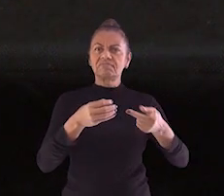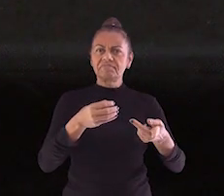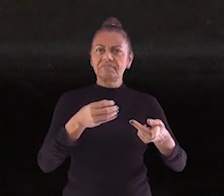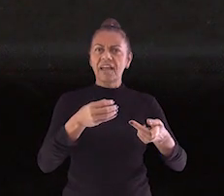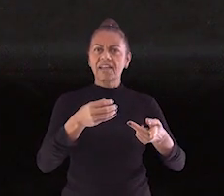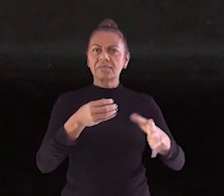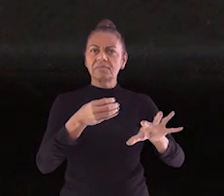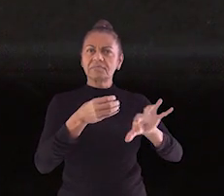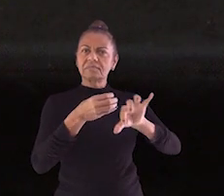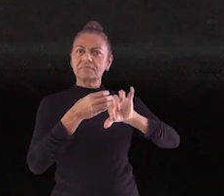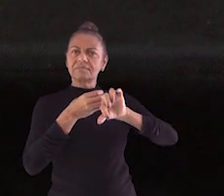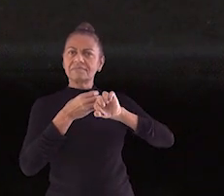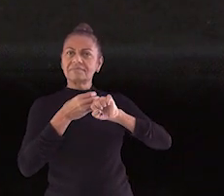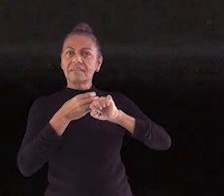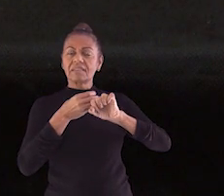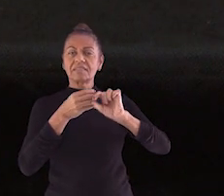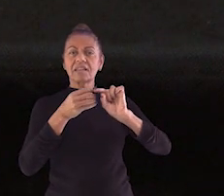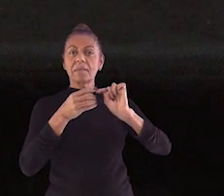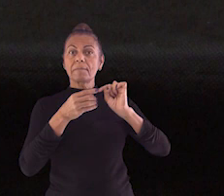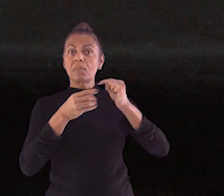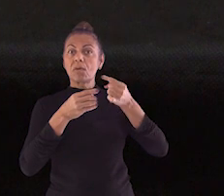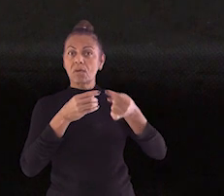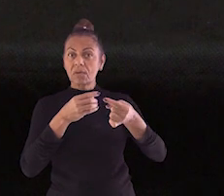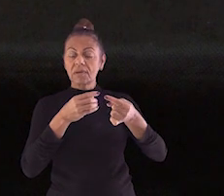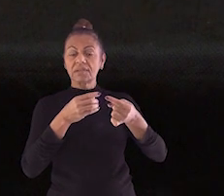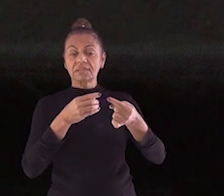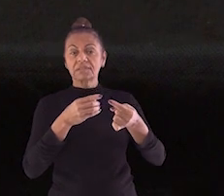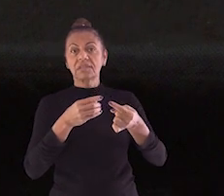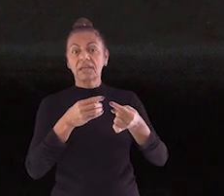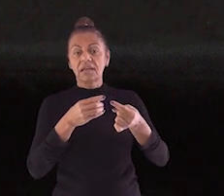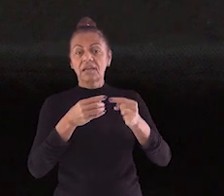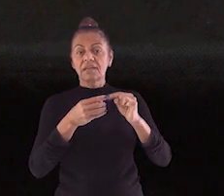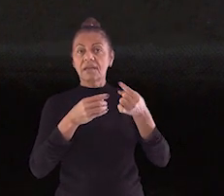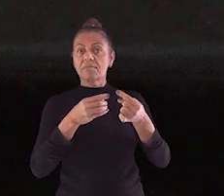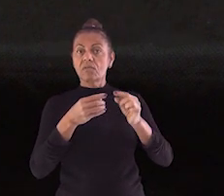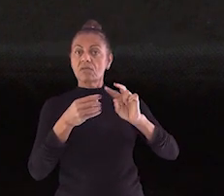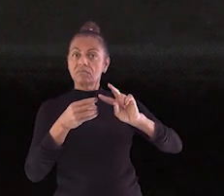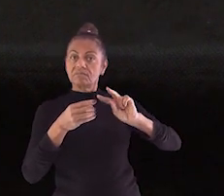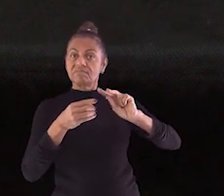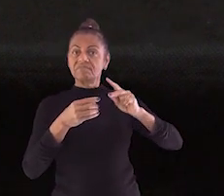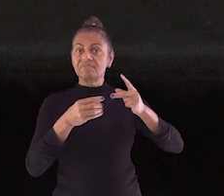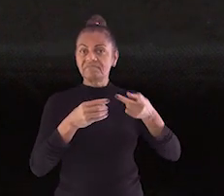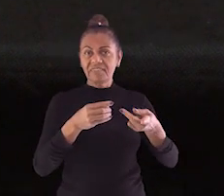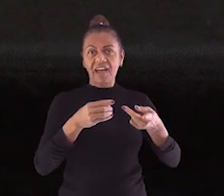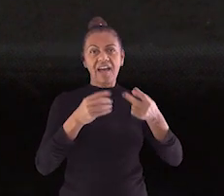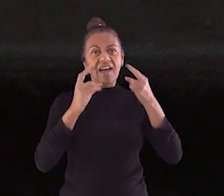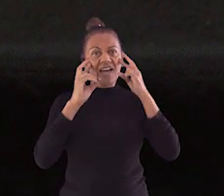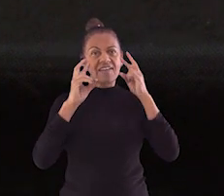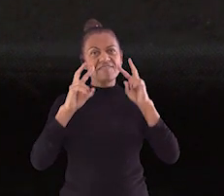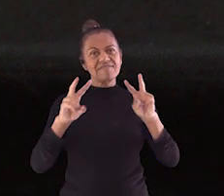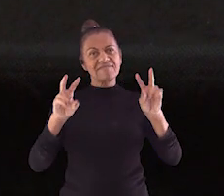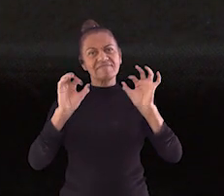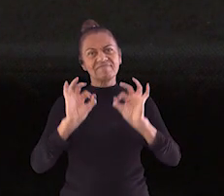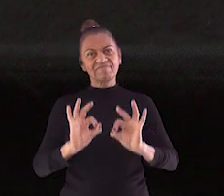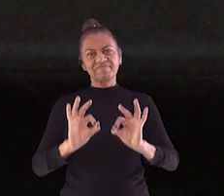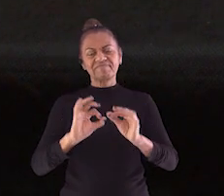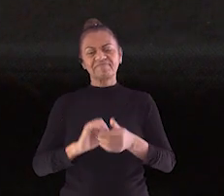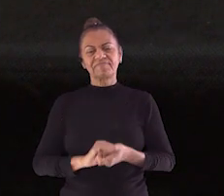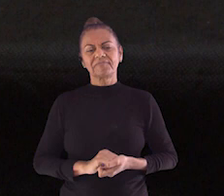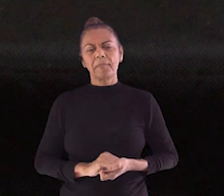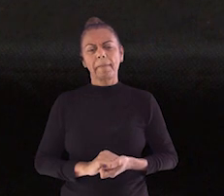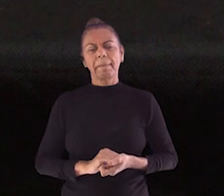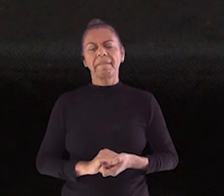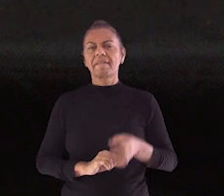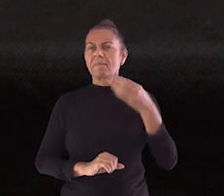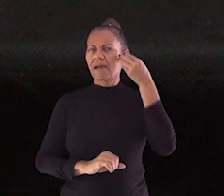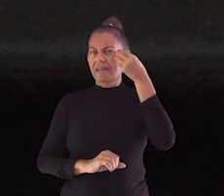novamente para que possamos enxergar corretamente. Não é mesmo? Então, faça este experimento com